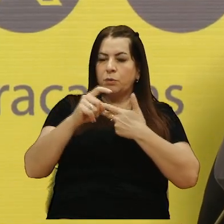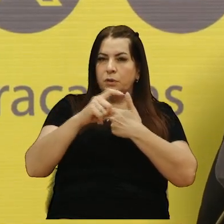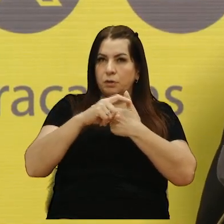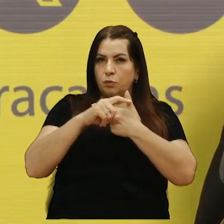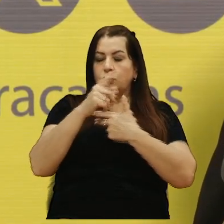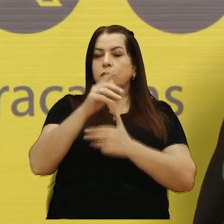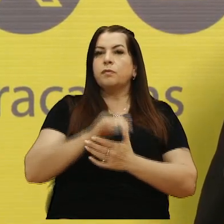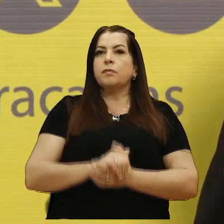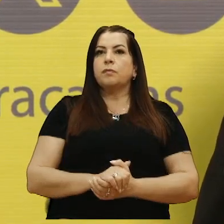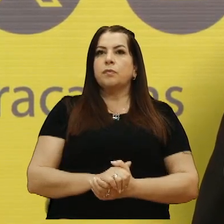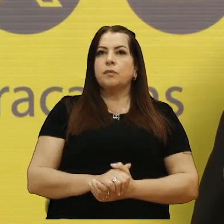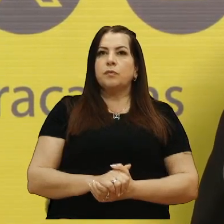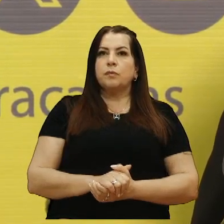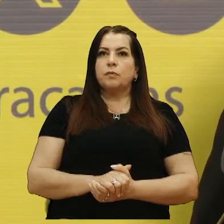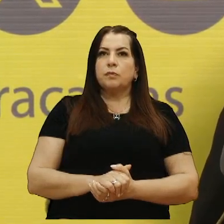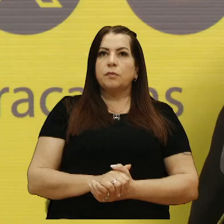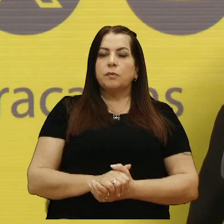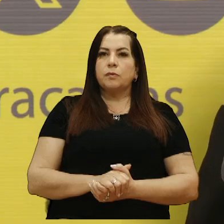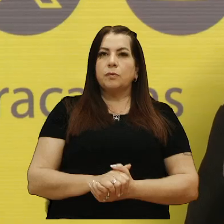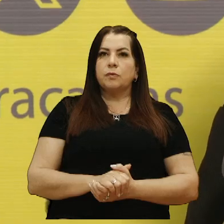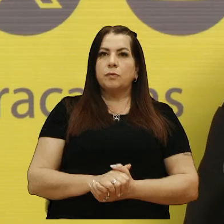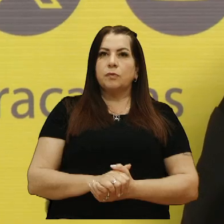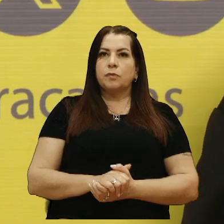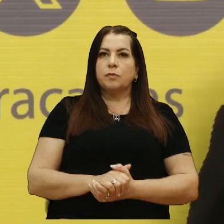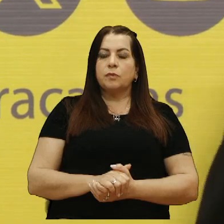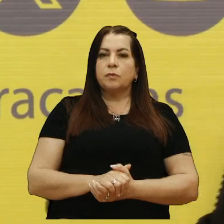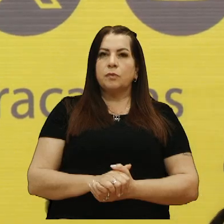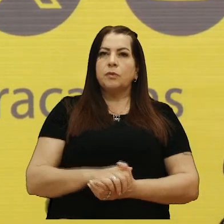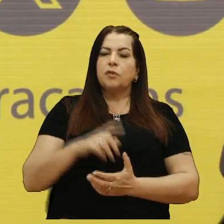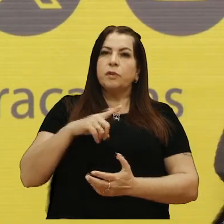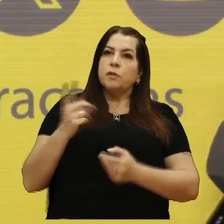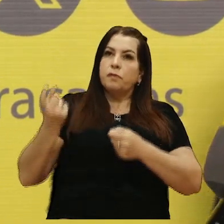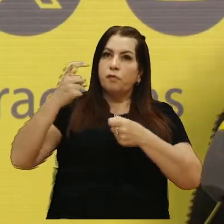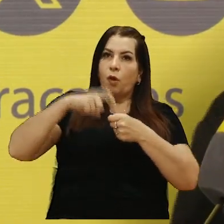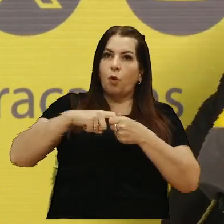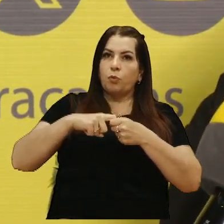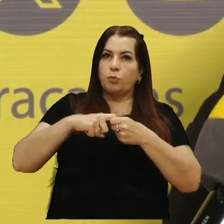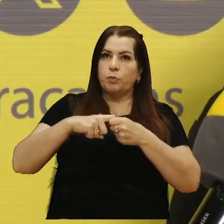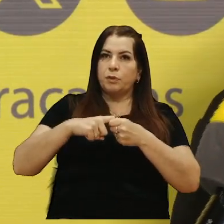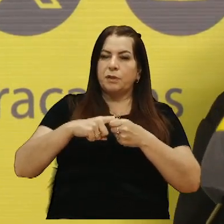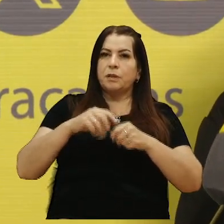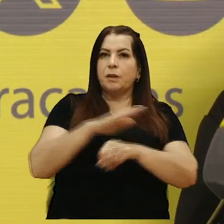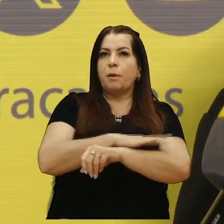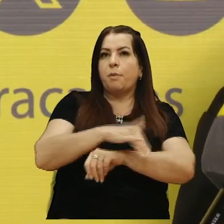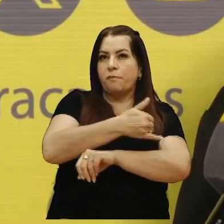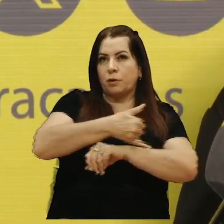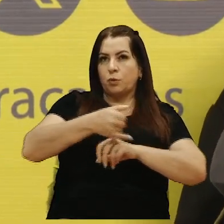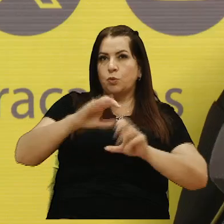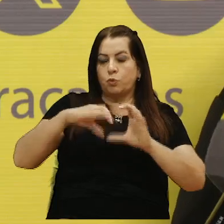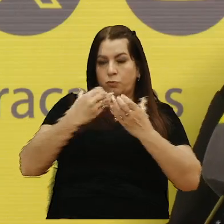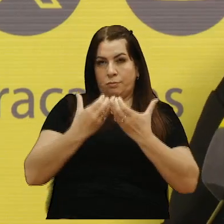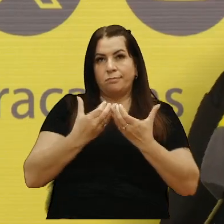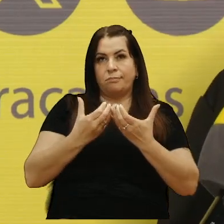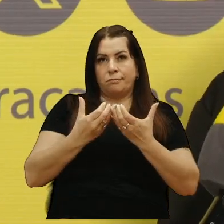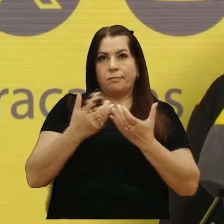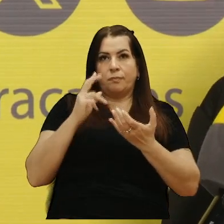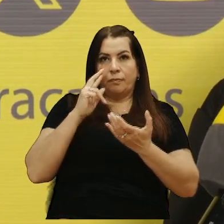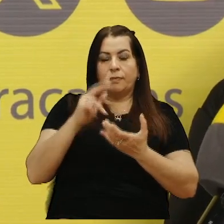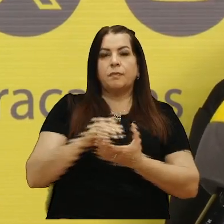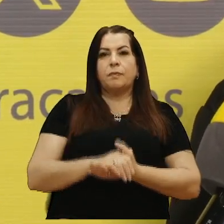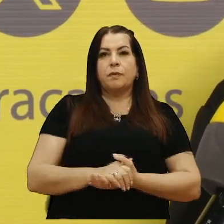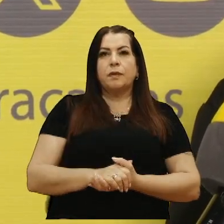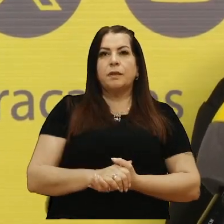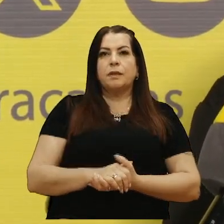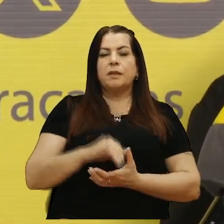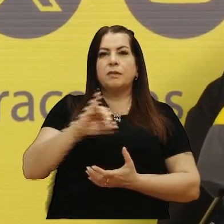de que tivéssemos a retomada das pavimentações comunitárias. Veja que ali